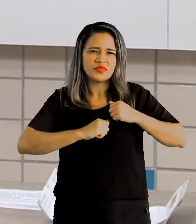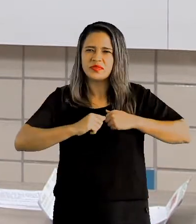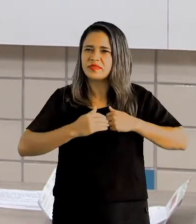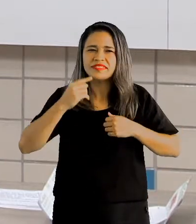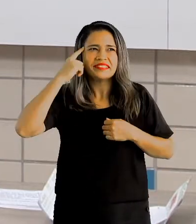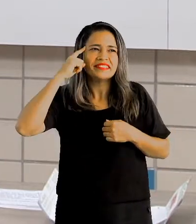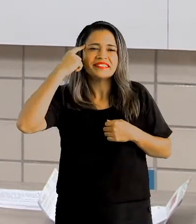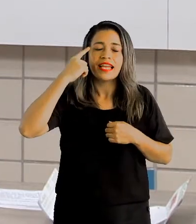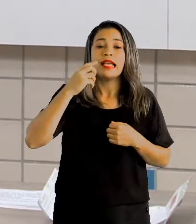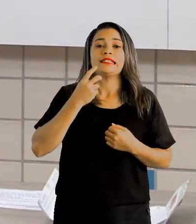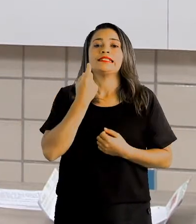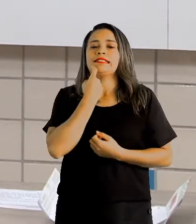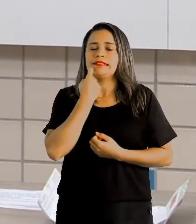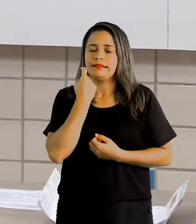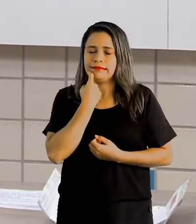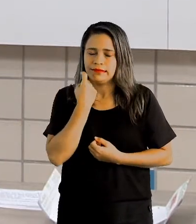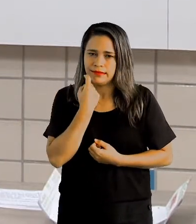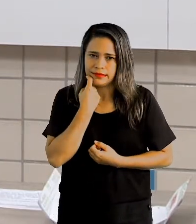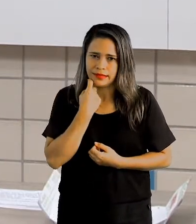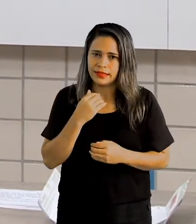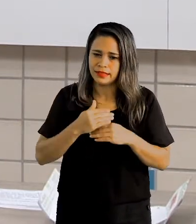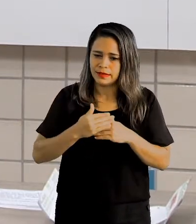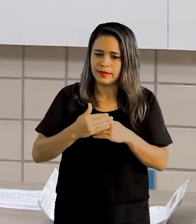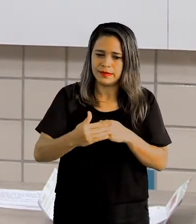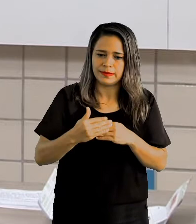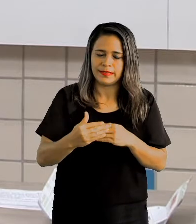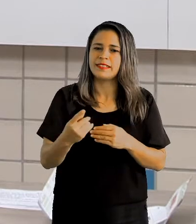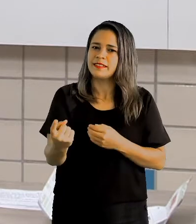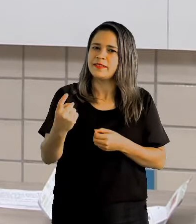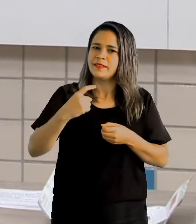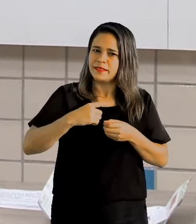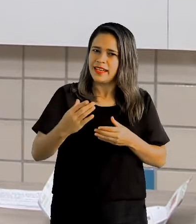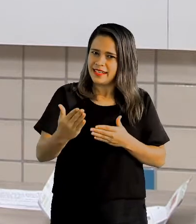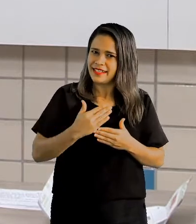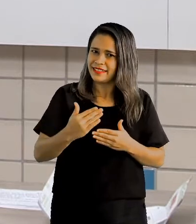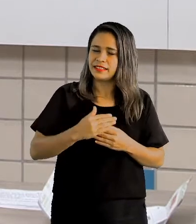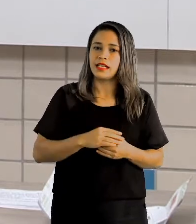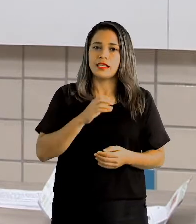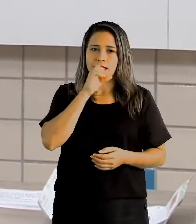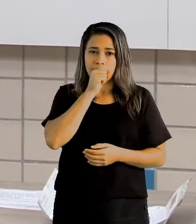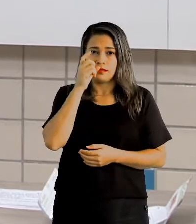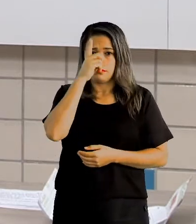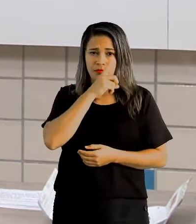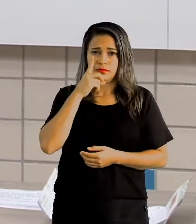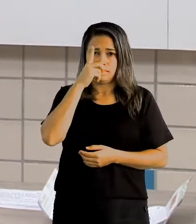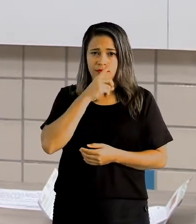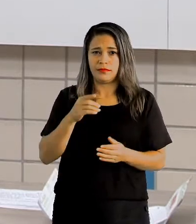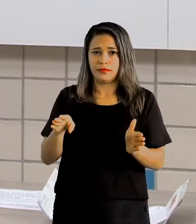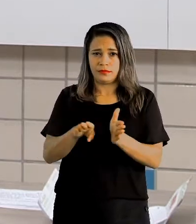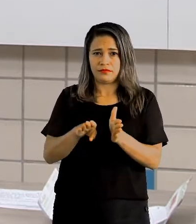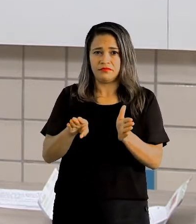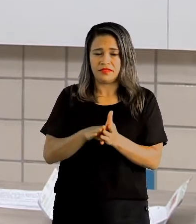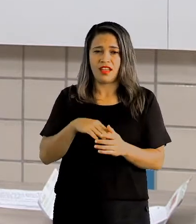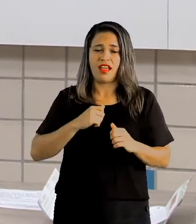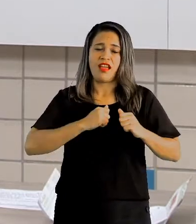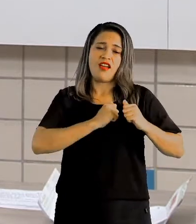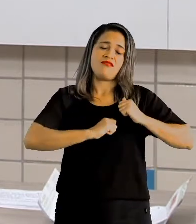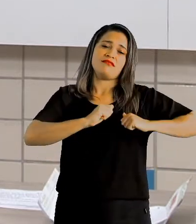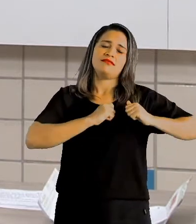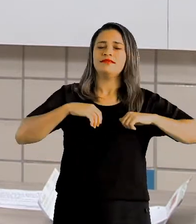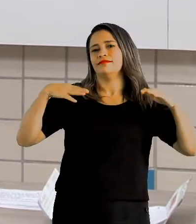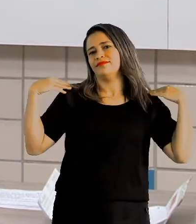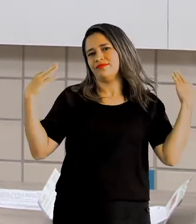desfrutar. Sexta-feira, o fim de semana virá. Sábado e domingo que chegarão, eu adoro ir